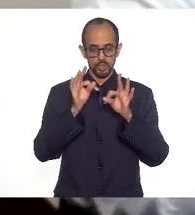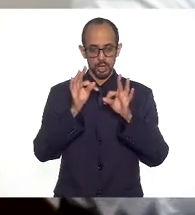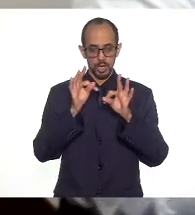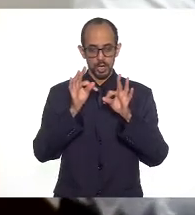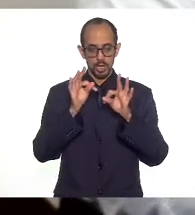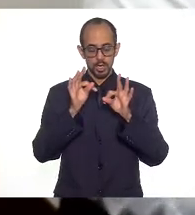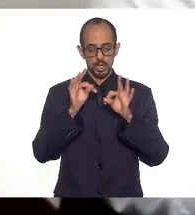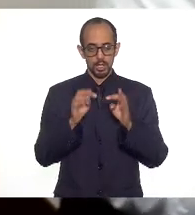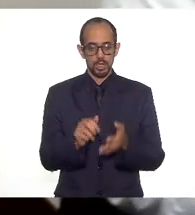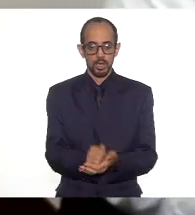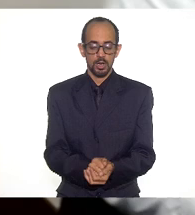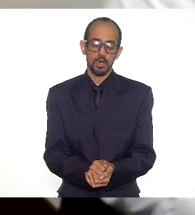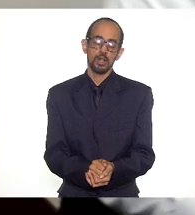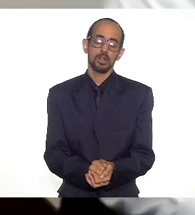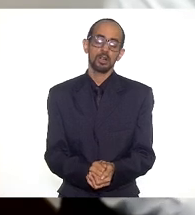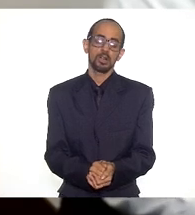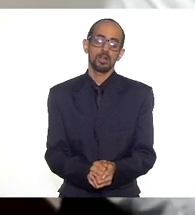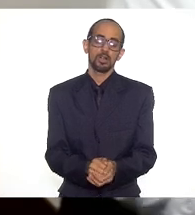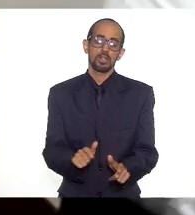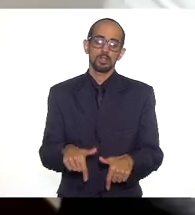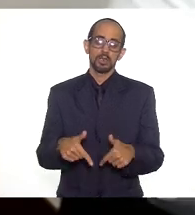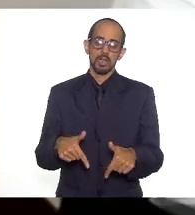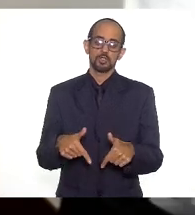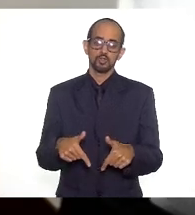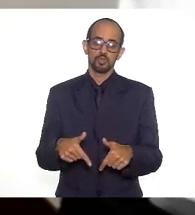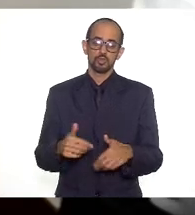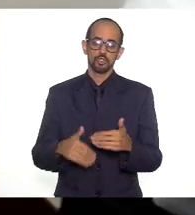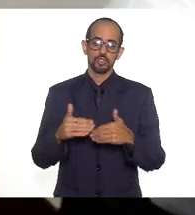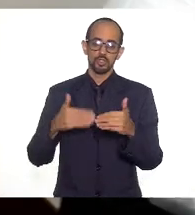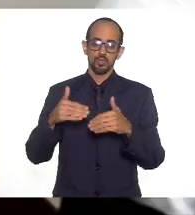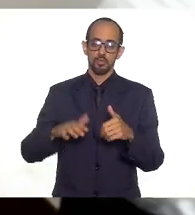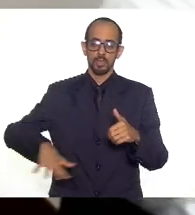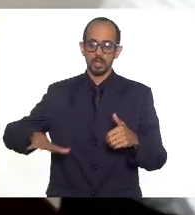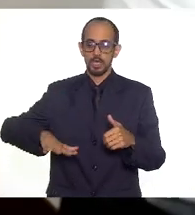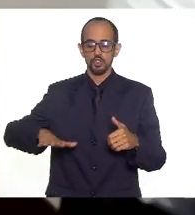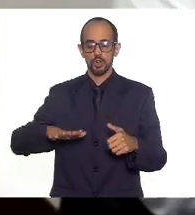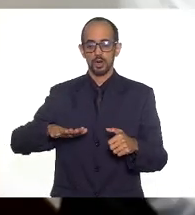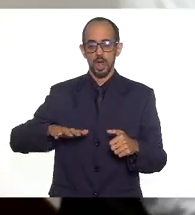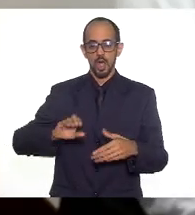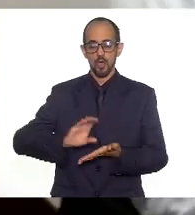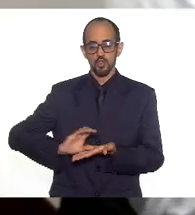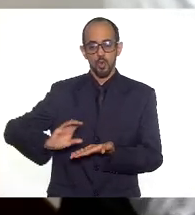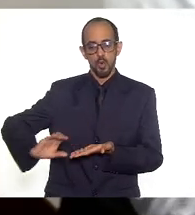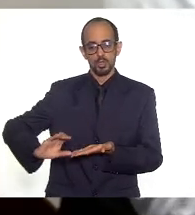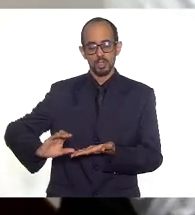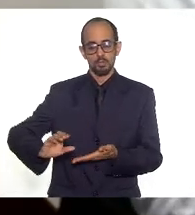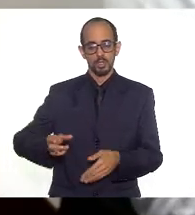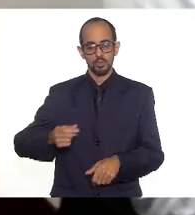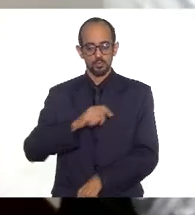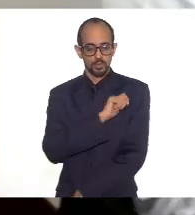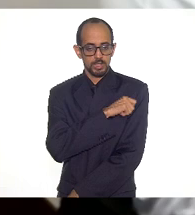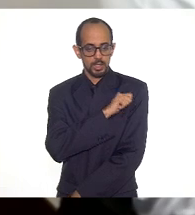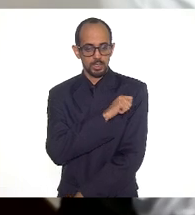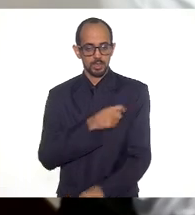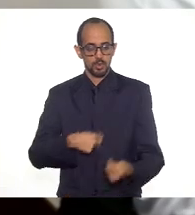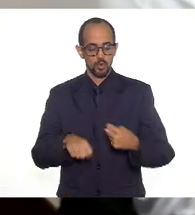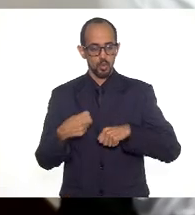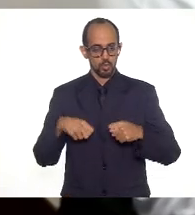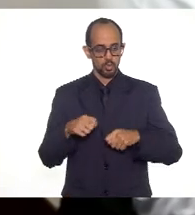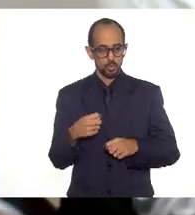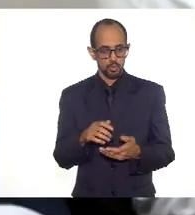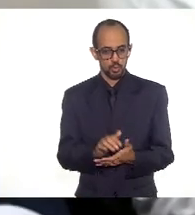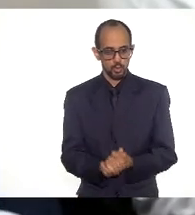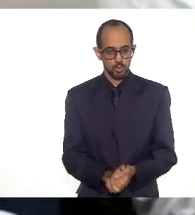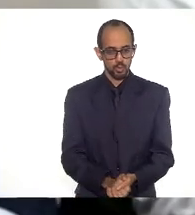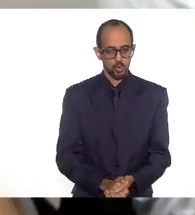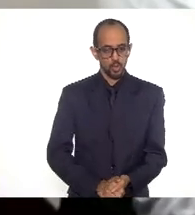tecnologia e assuntos municipais de desenvolvimento regional e de orçamento, finanças, fiscalização financeira e controle. Para emitir parecer